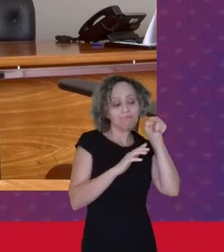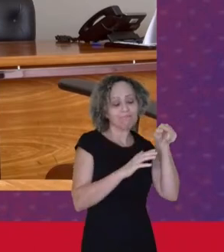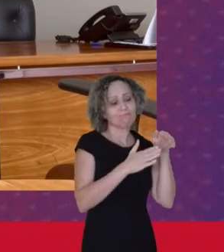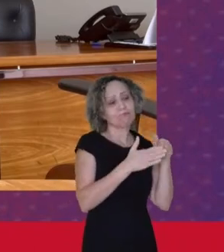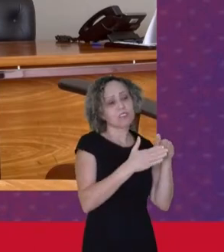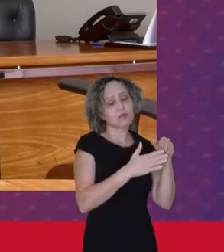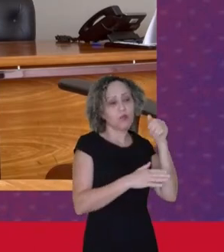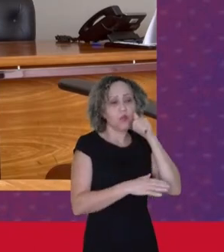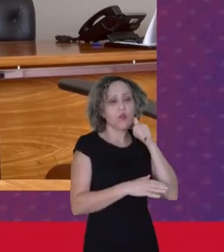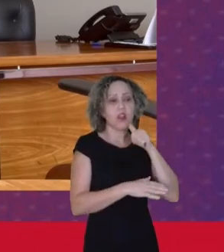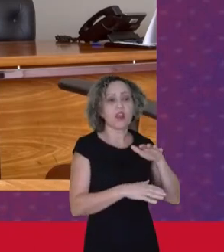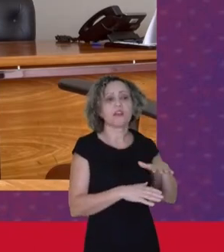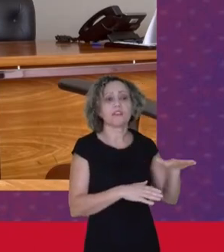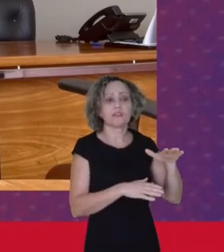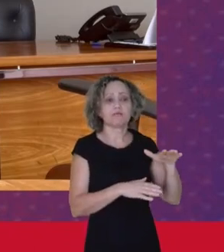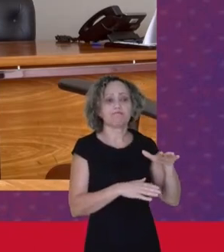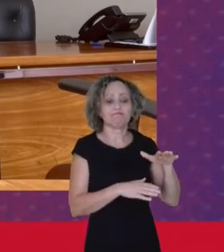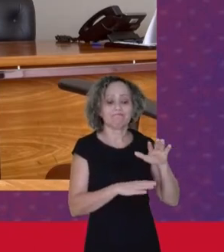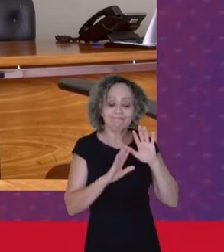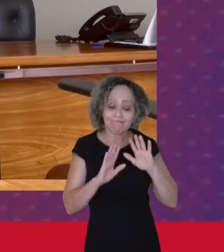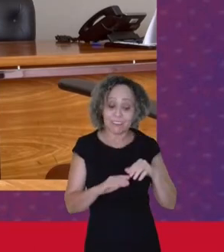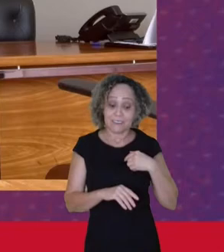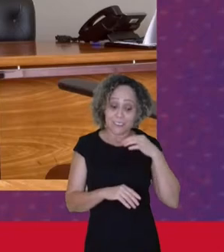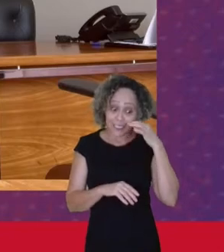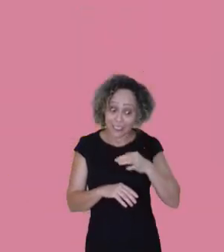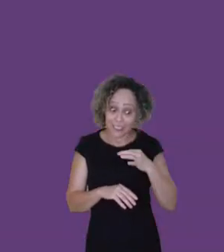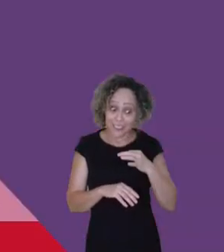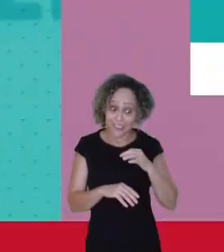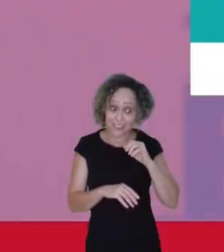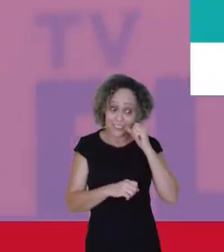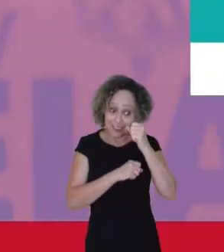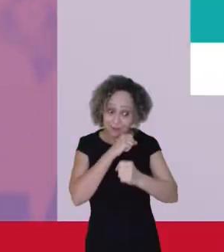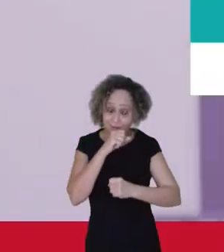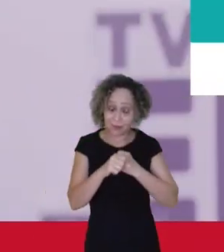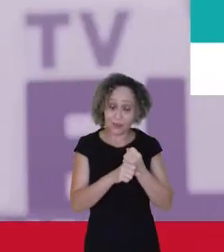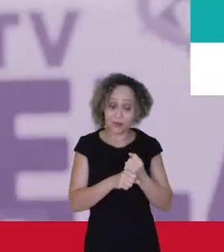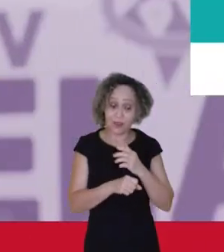tenho certeza que a gente vai retomar aí nesse próximo governo.